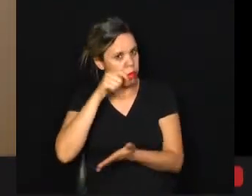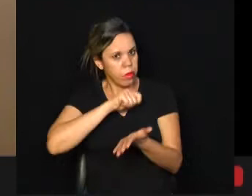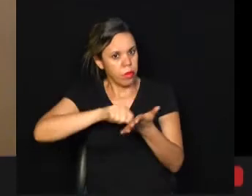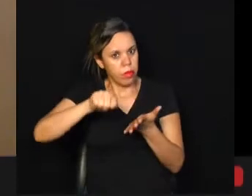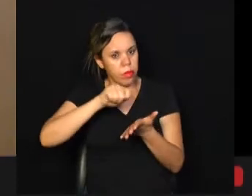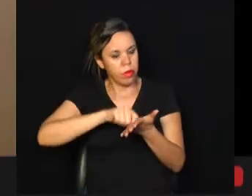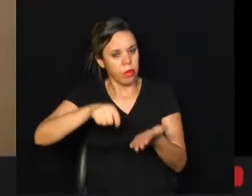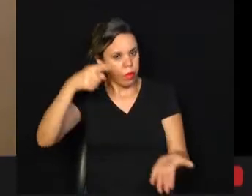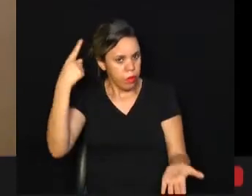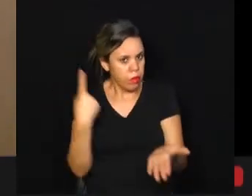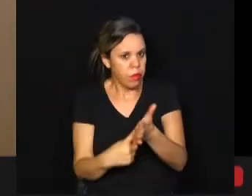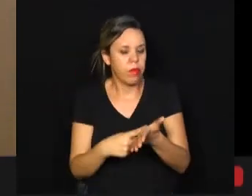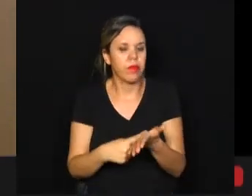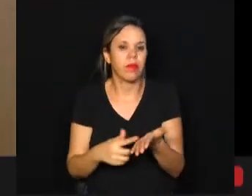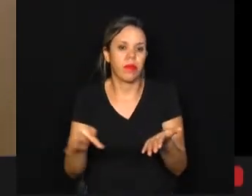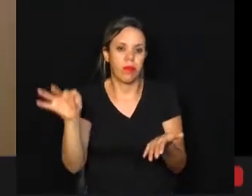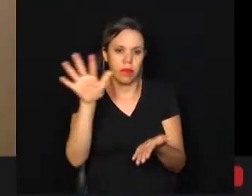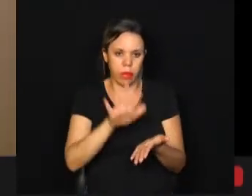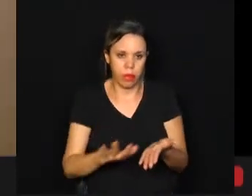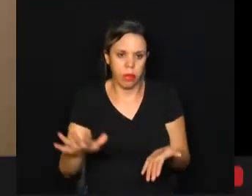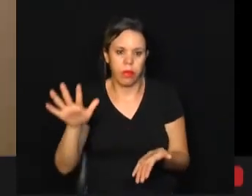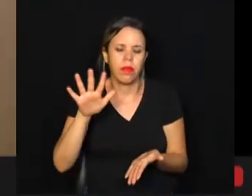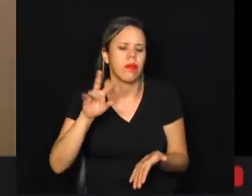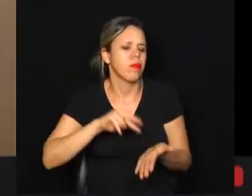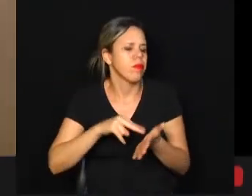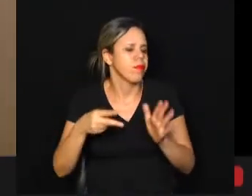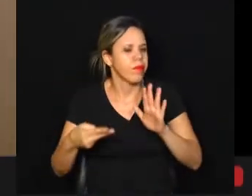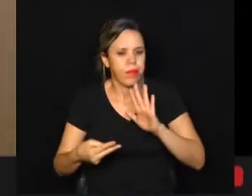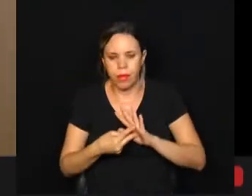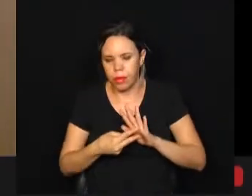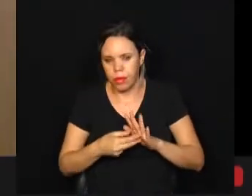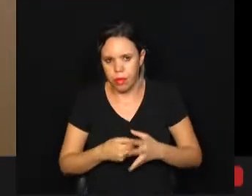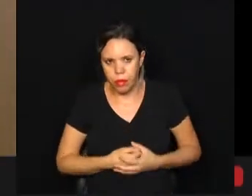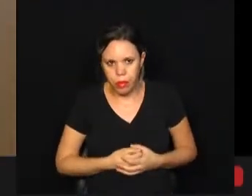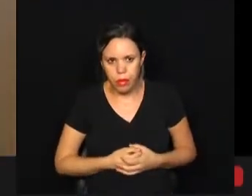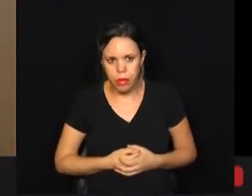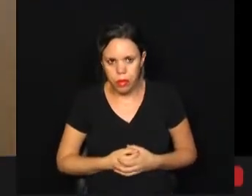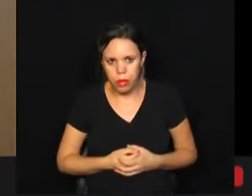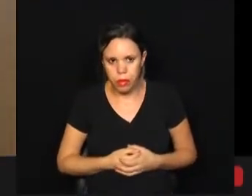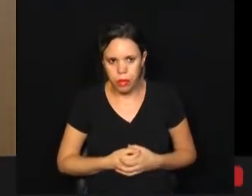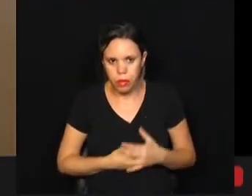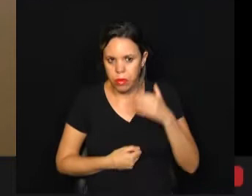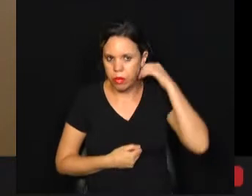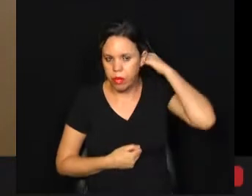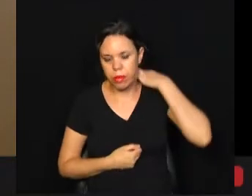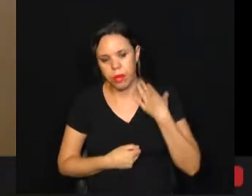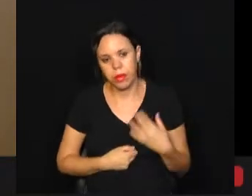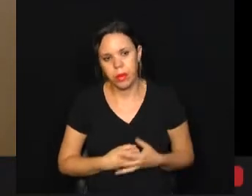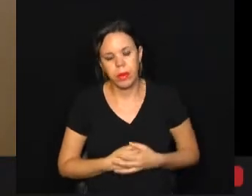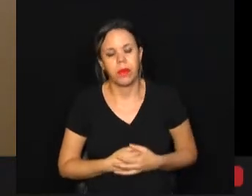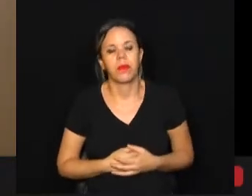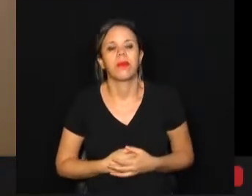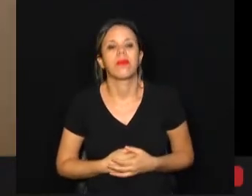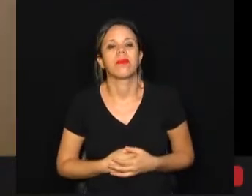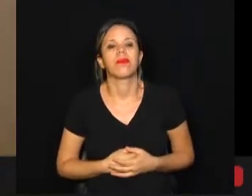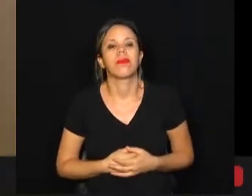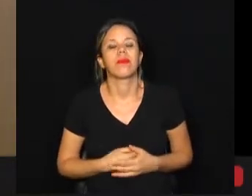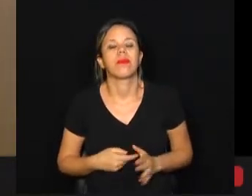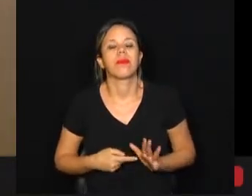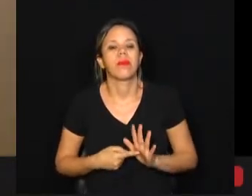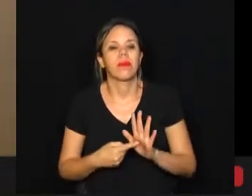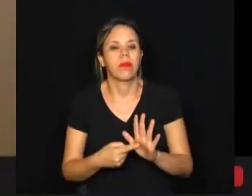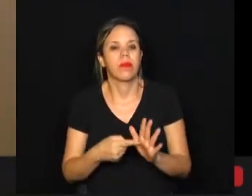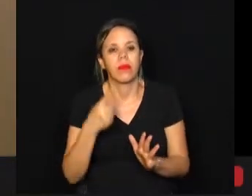Pacto Federativo. O que é o Pacto Federativo? É um pacto que mostrava